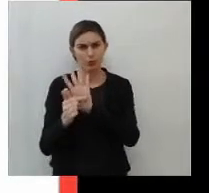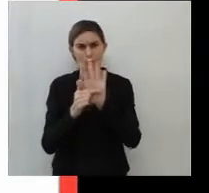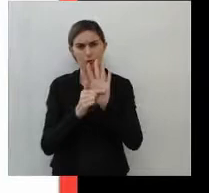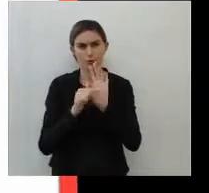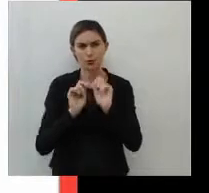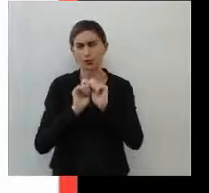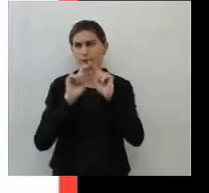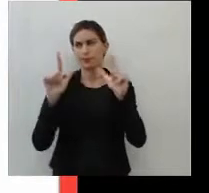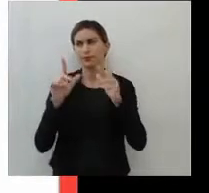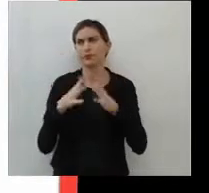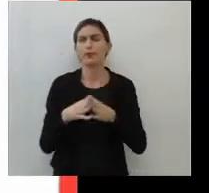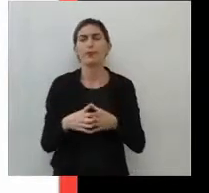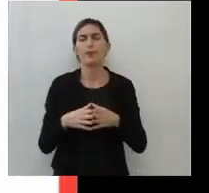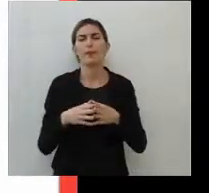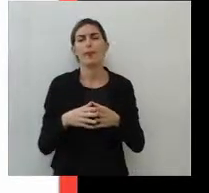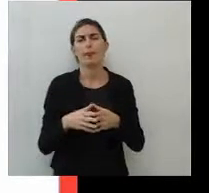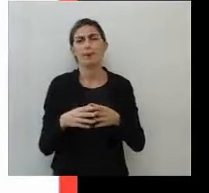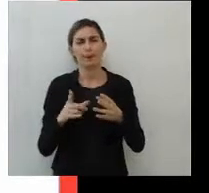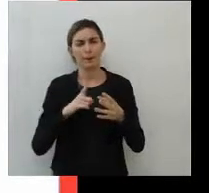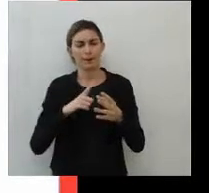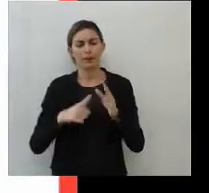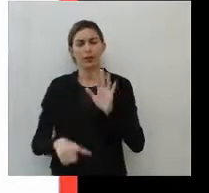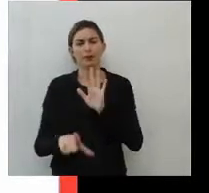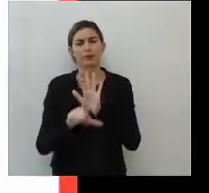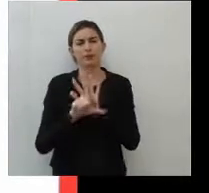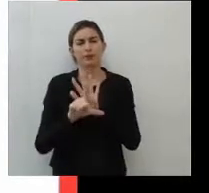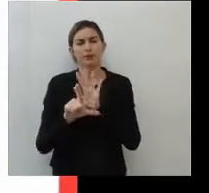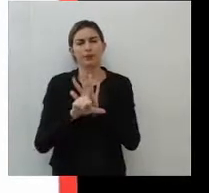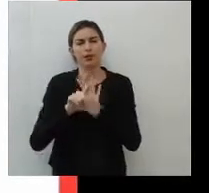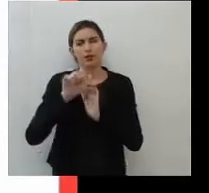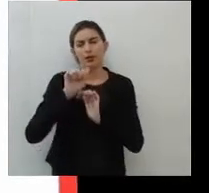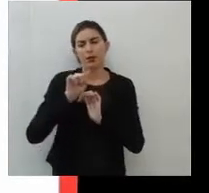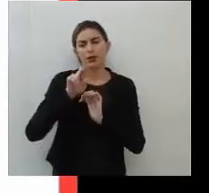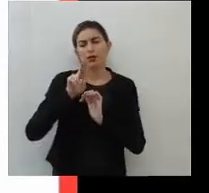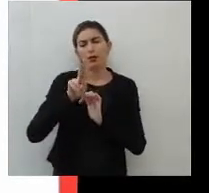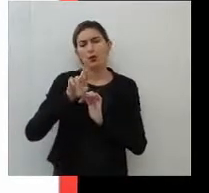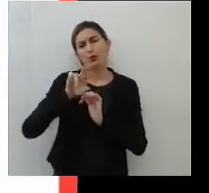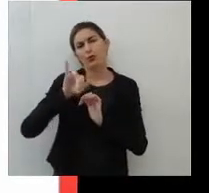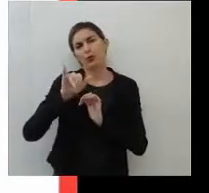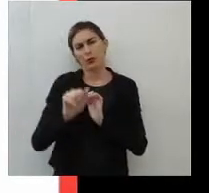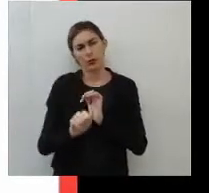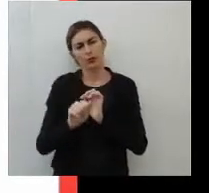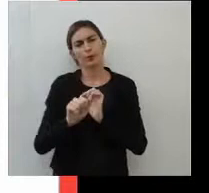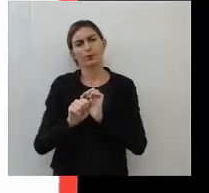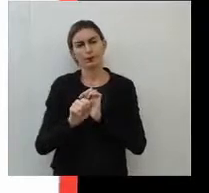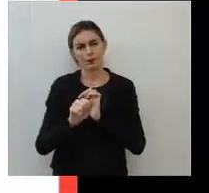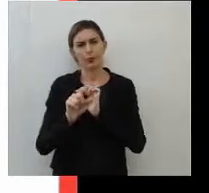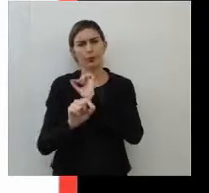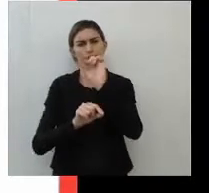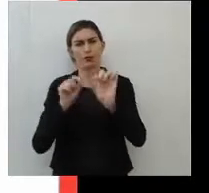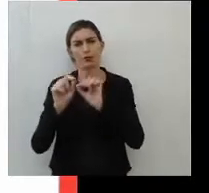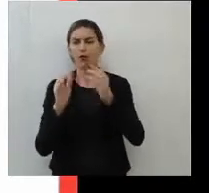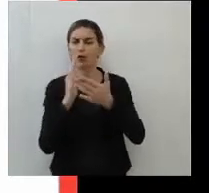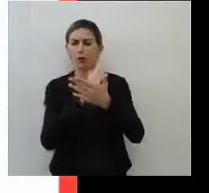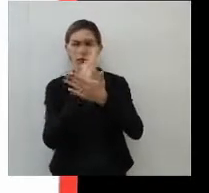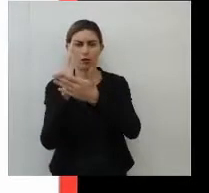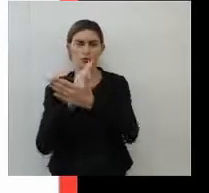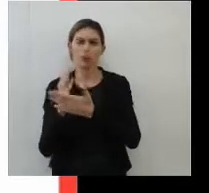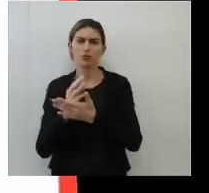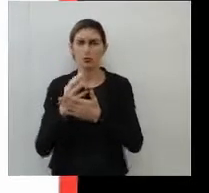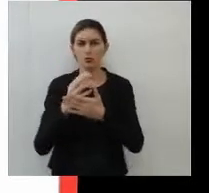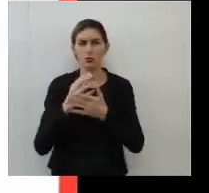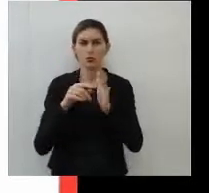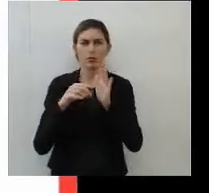slide. Nós temos aí a Lei Áurea, tá? Que em alguns exames de